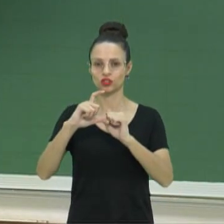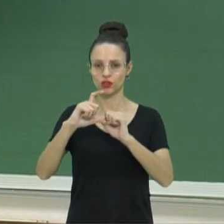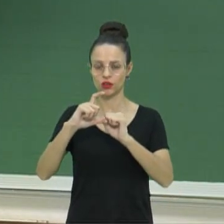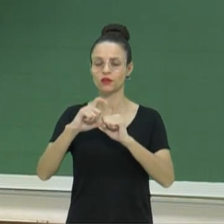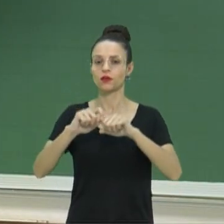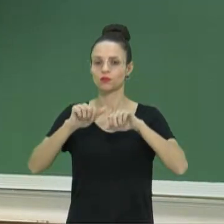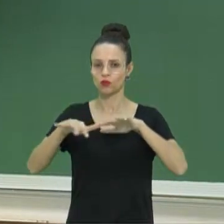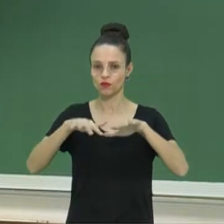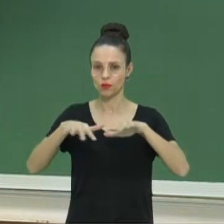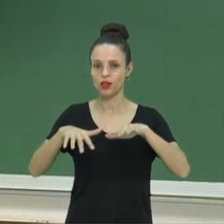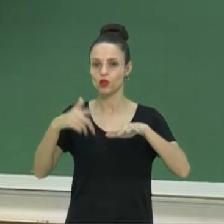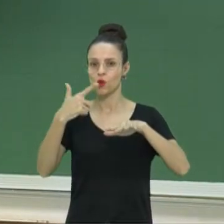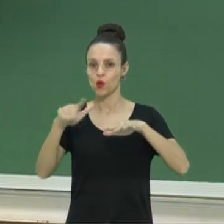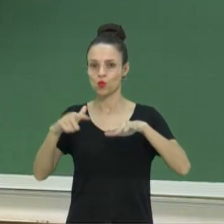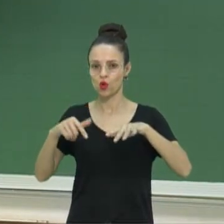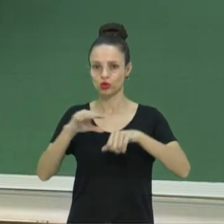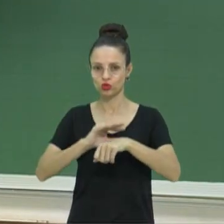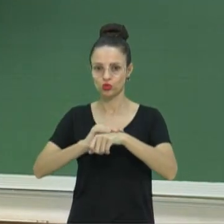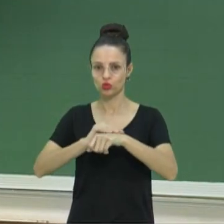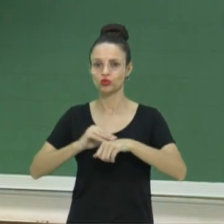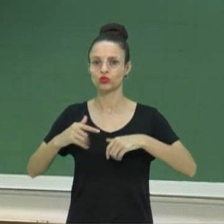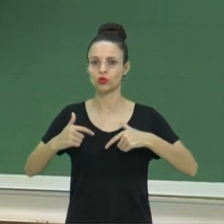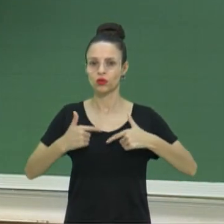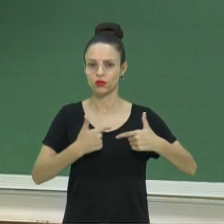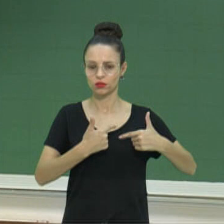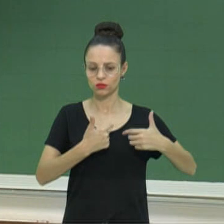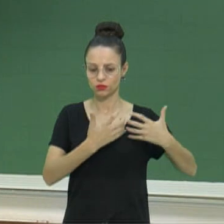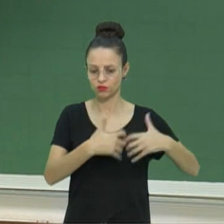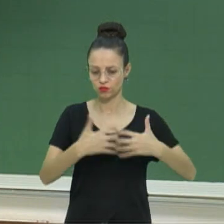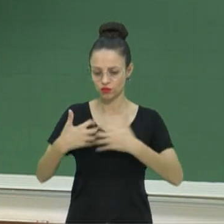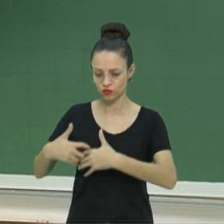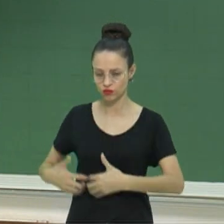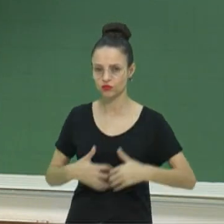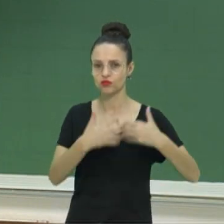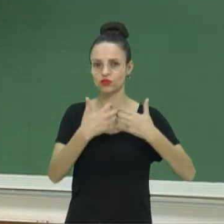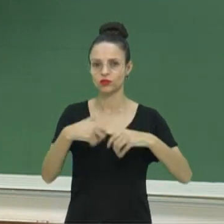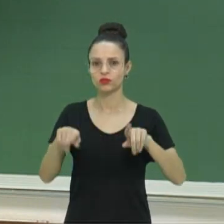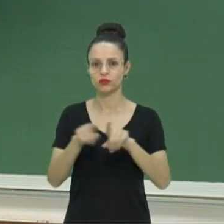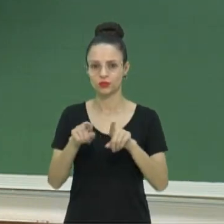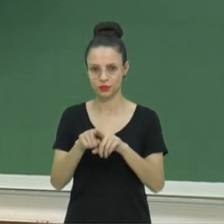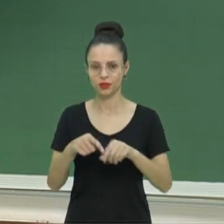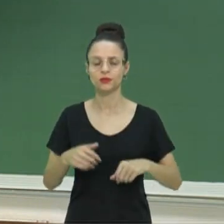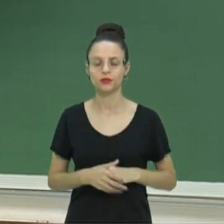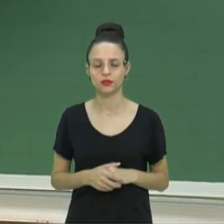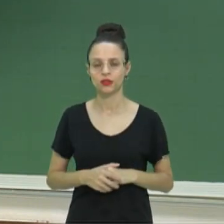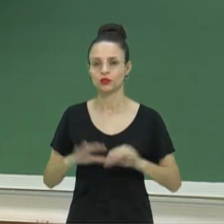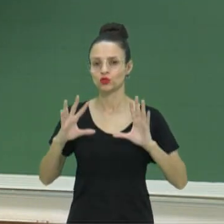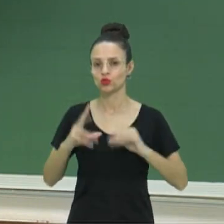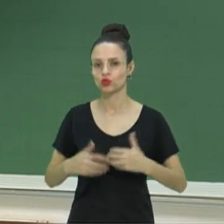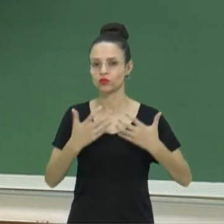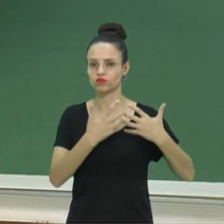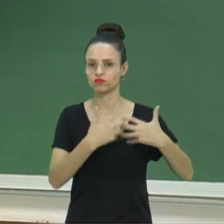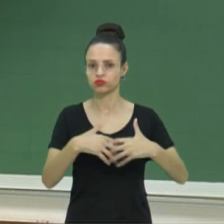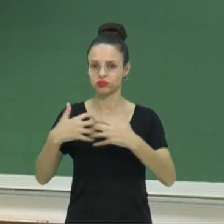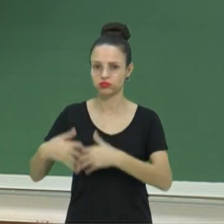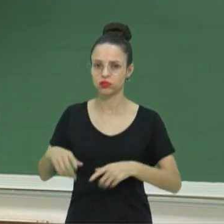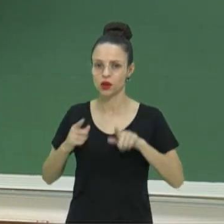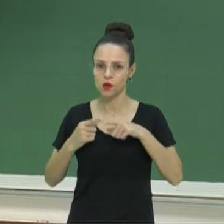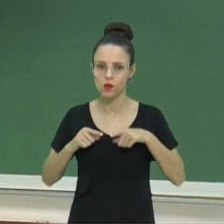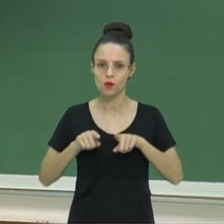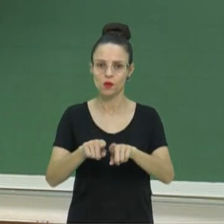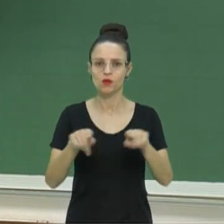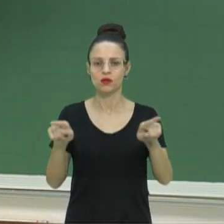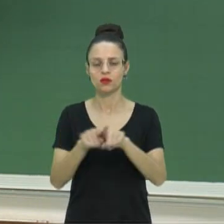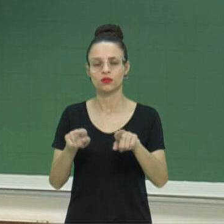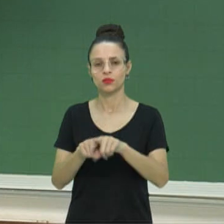que os outros músculos entrem em ação, né? Então, é um conjunto, uma sequência que precisa ser seguida. Então, tudo isso aí também pode ser trabalhado,